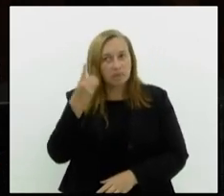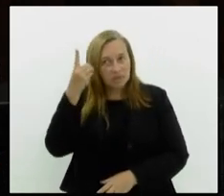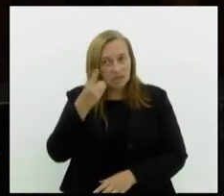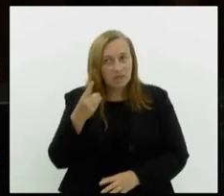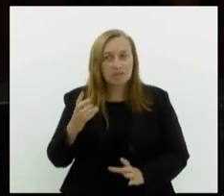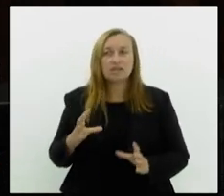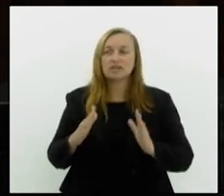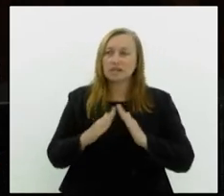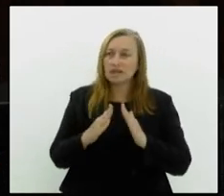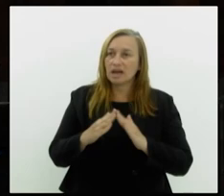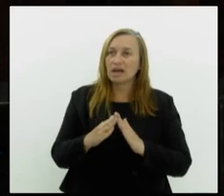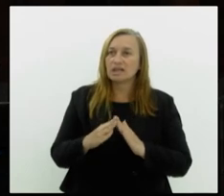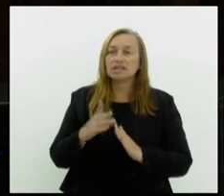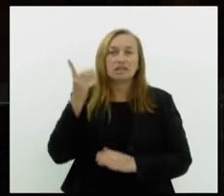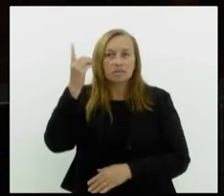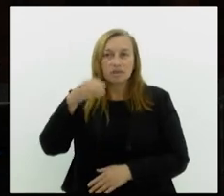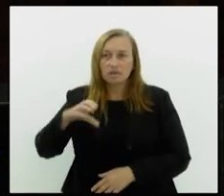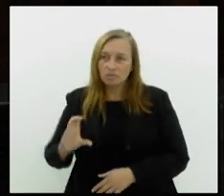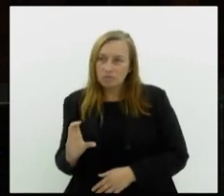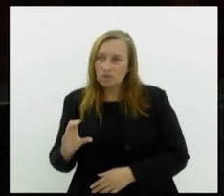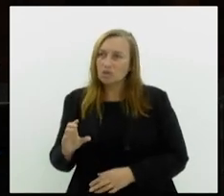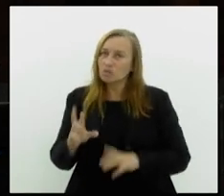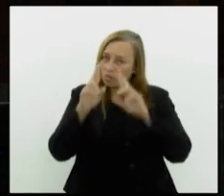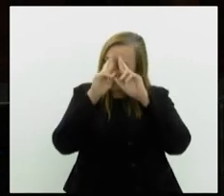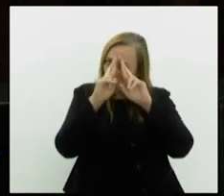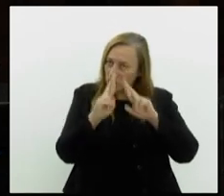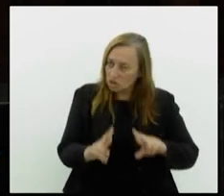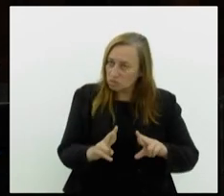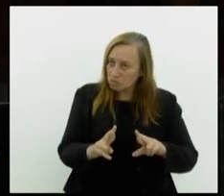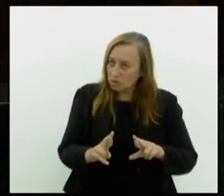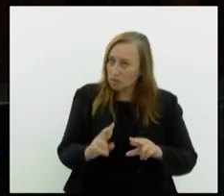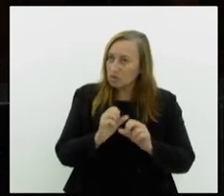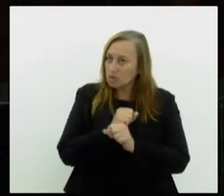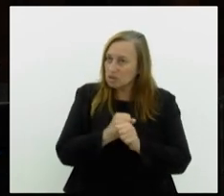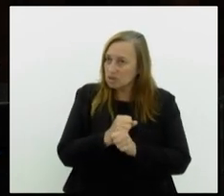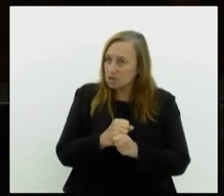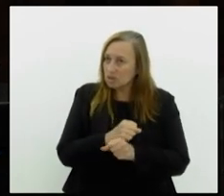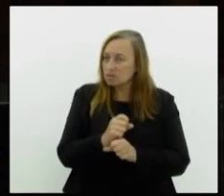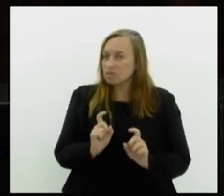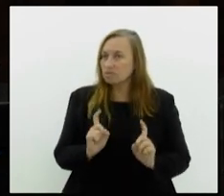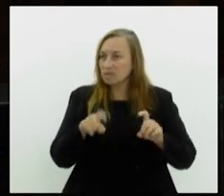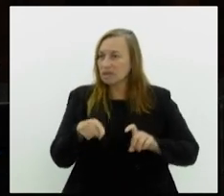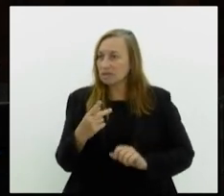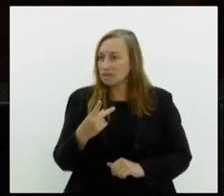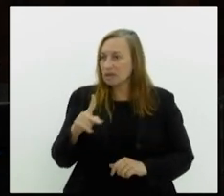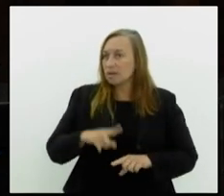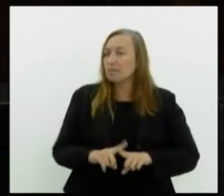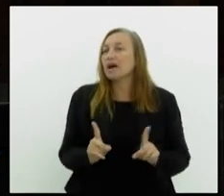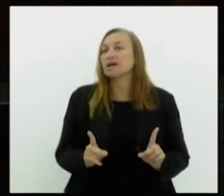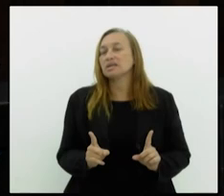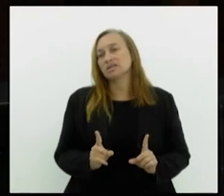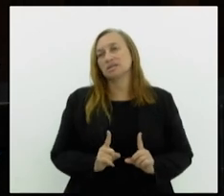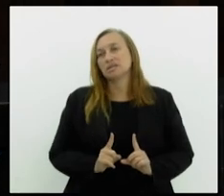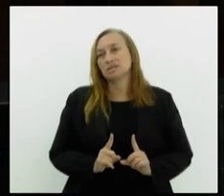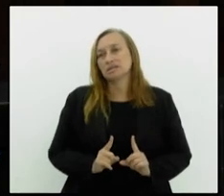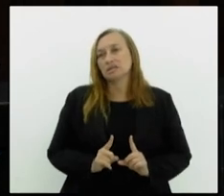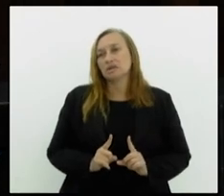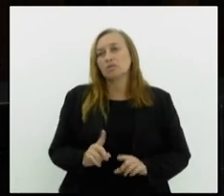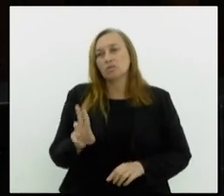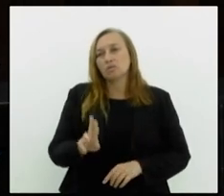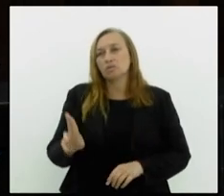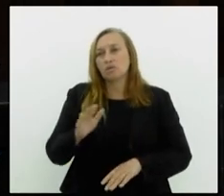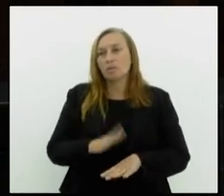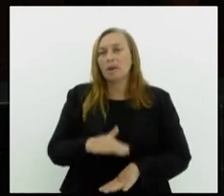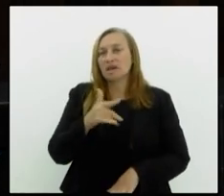Carlos Mink, que, com todo respeito aos anos de mandato do deputado, mas que usou mais de